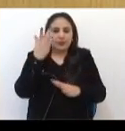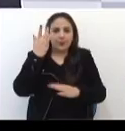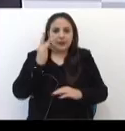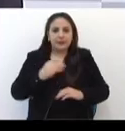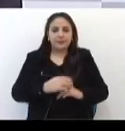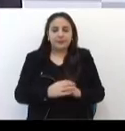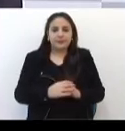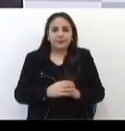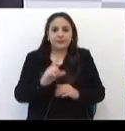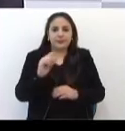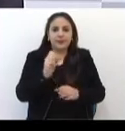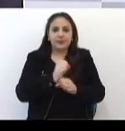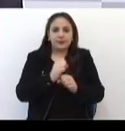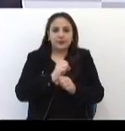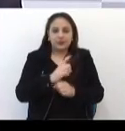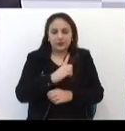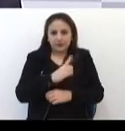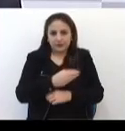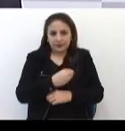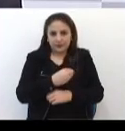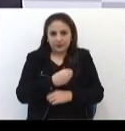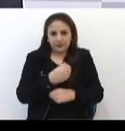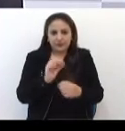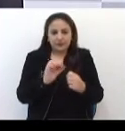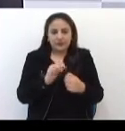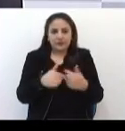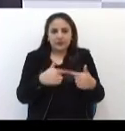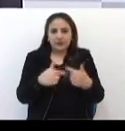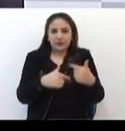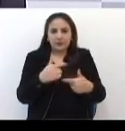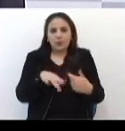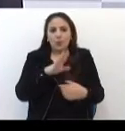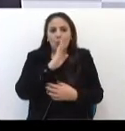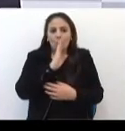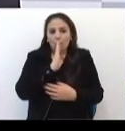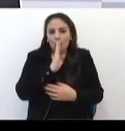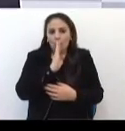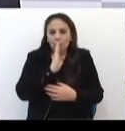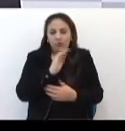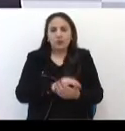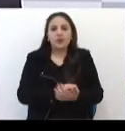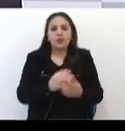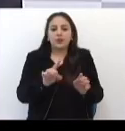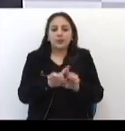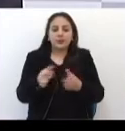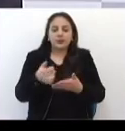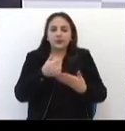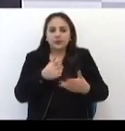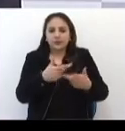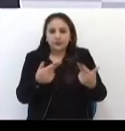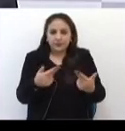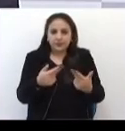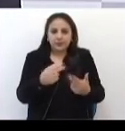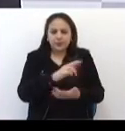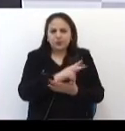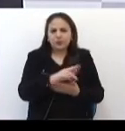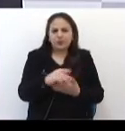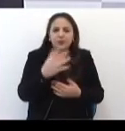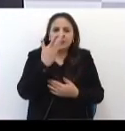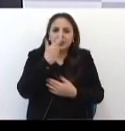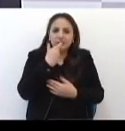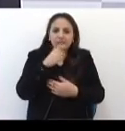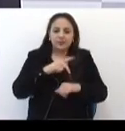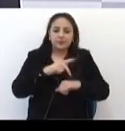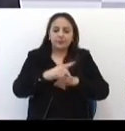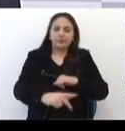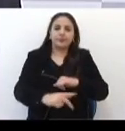amanhã. 10 anos de existência, fazendo um trabalho anônimo, quieto e trazendo benefícios para inúmeras crianças aqui no